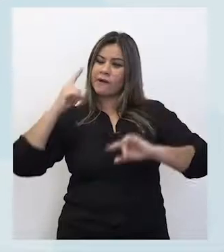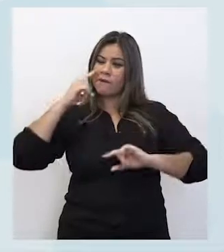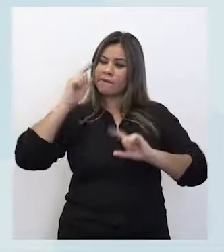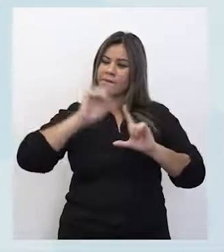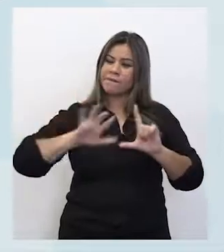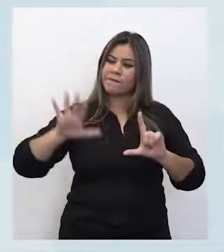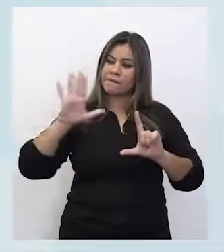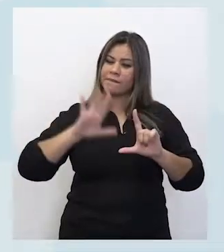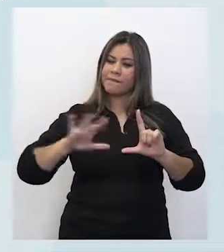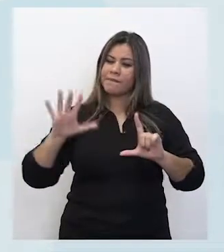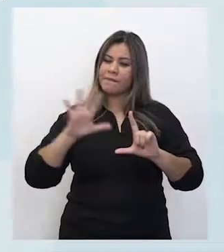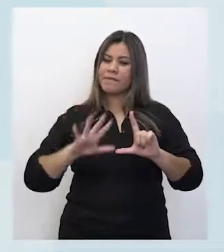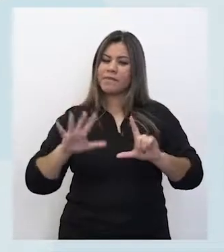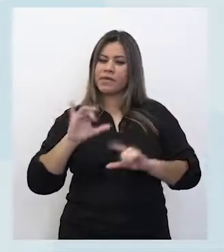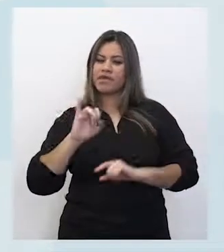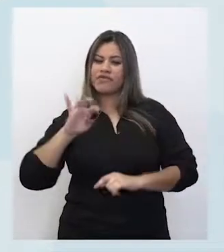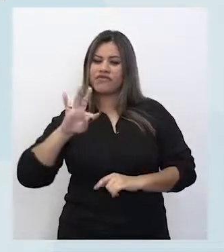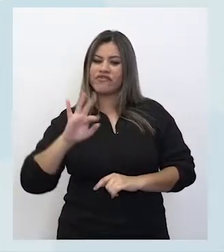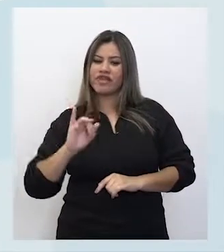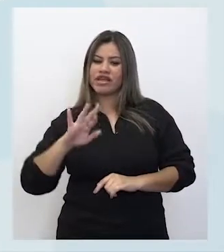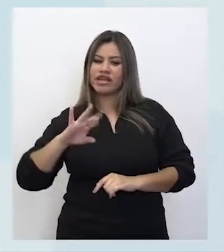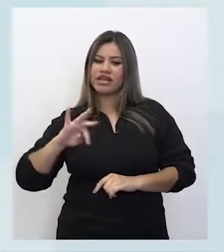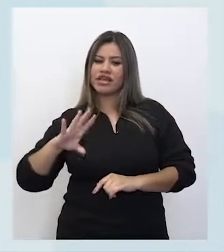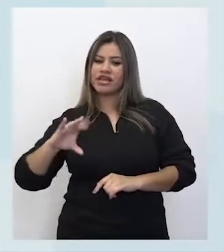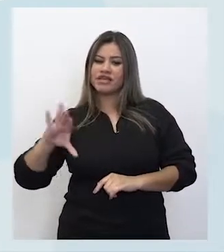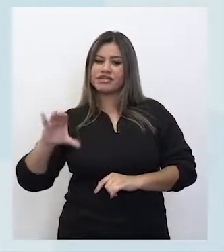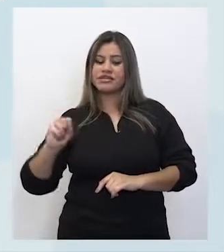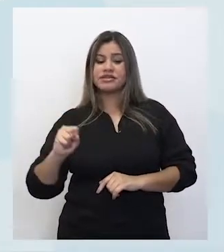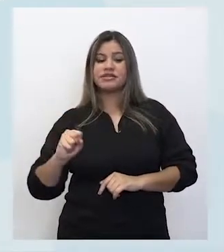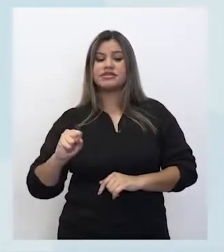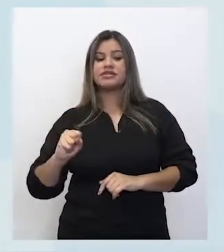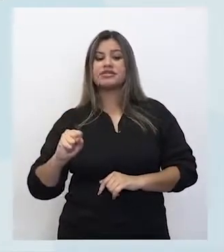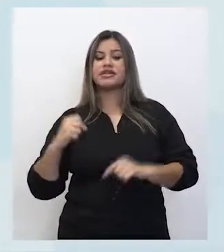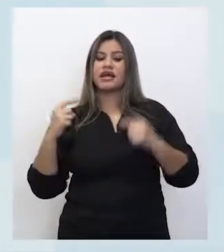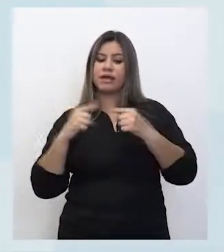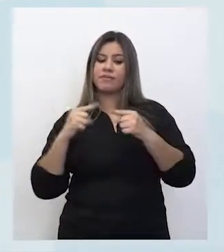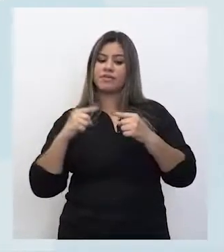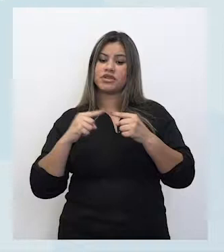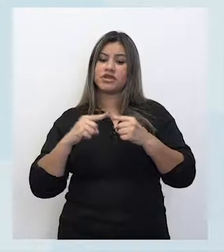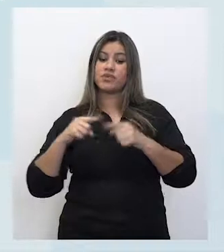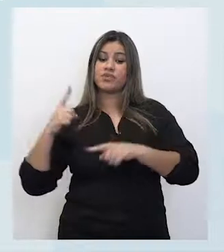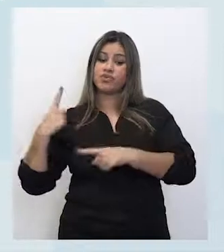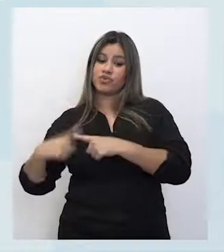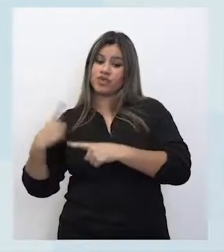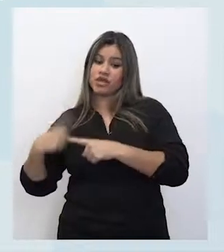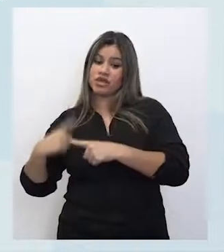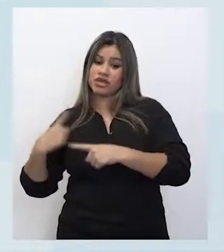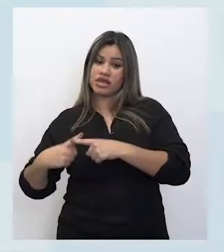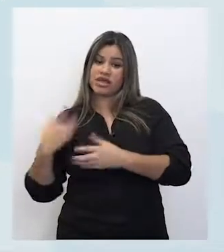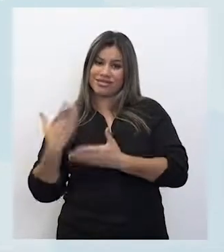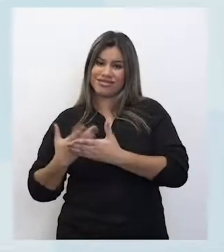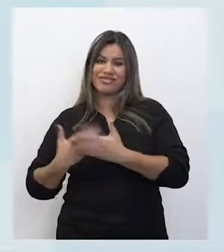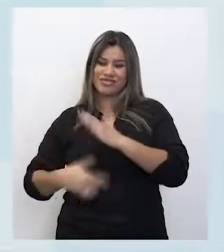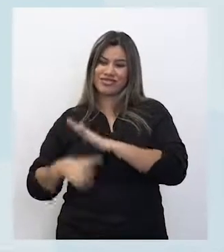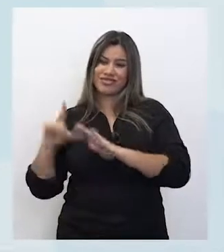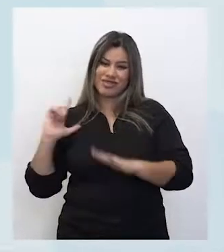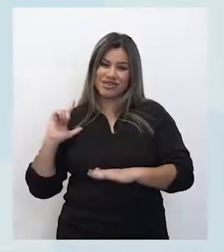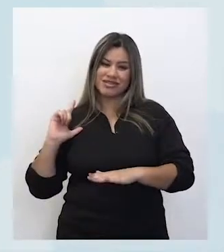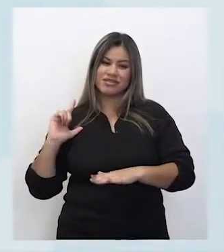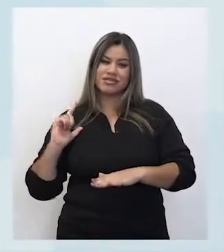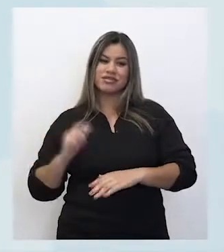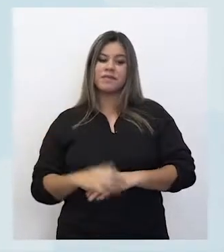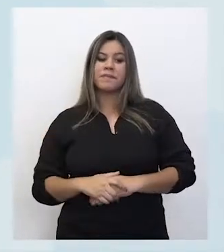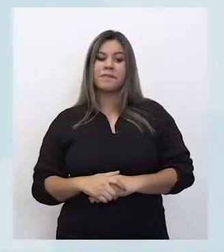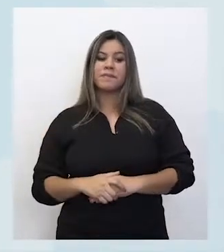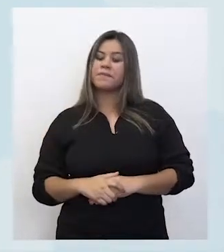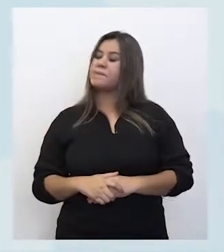das inferências. E aí a gente pode fazer as relações com as causas estudadas na aula anterior, no nosso caso aqui, vai ser